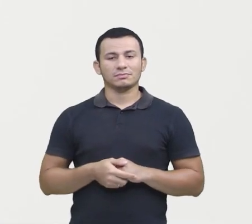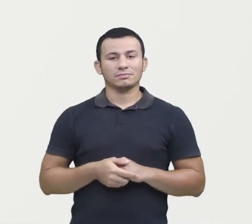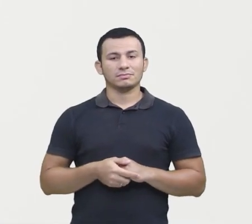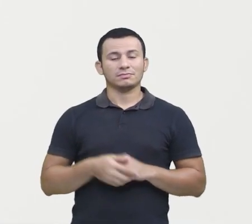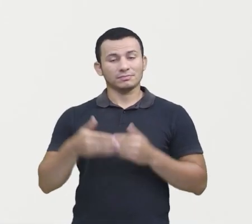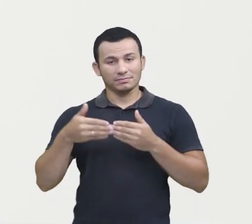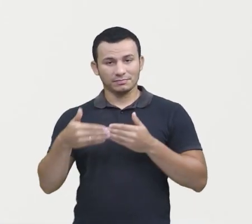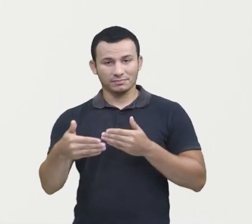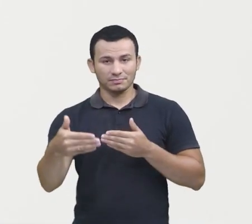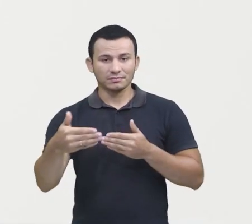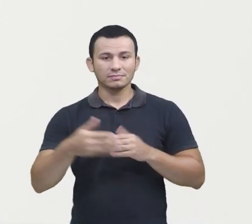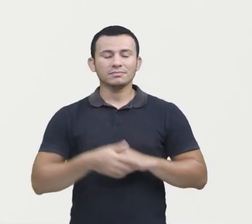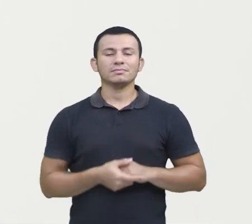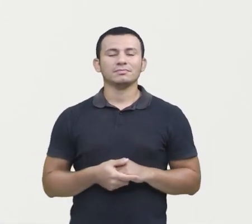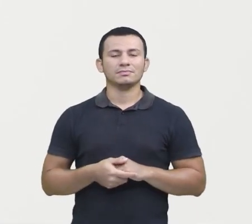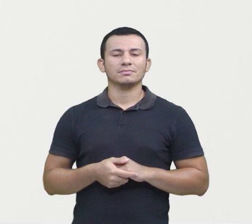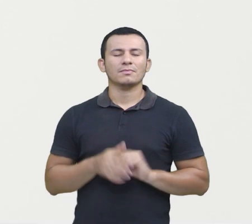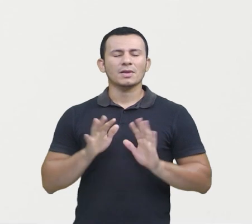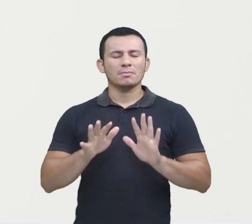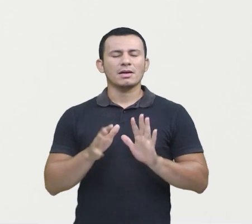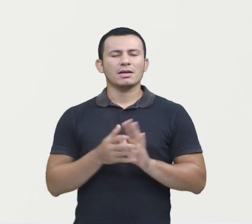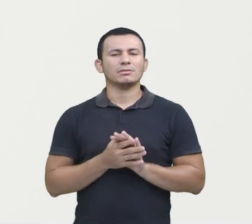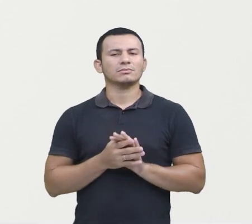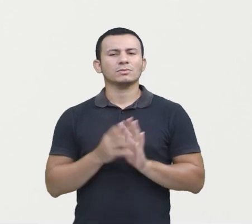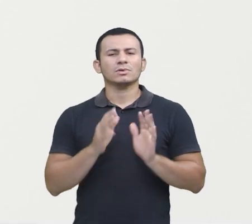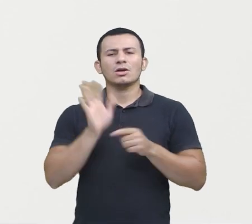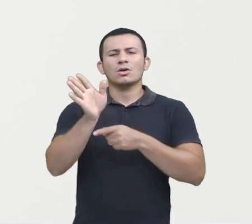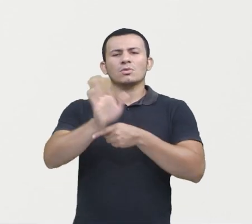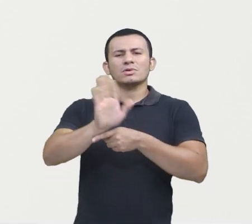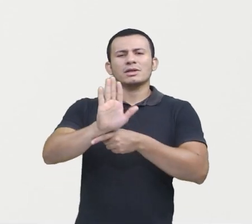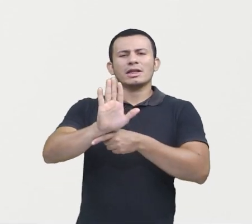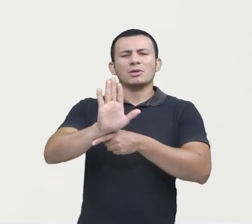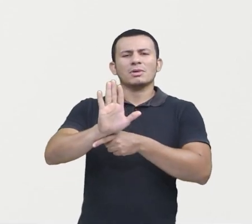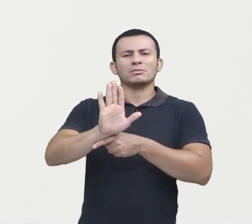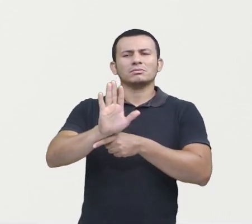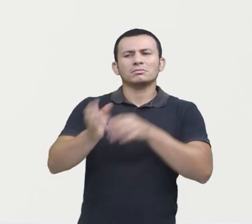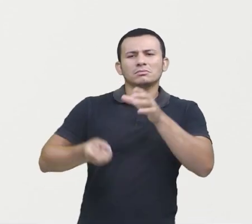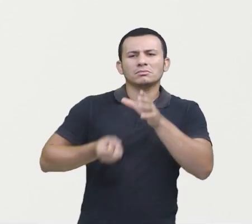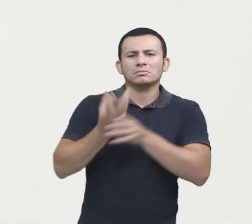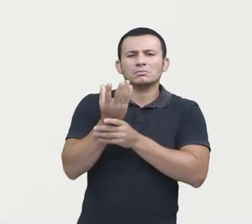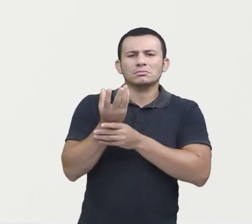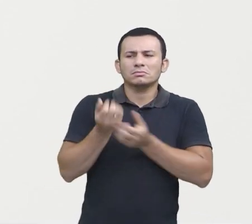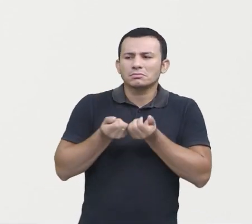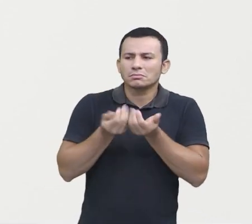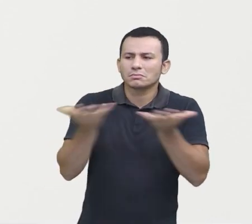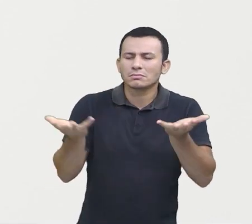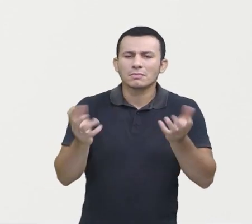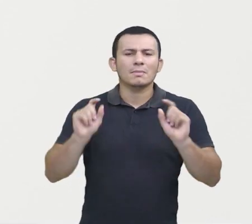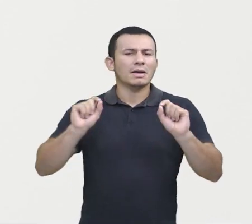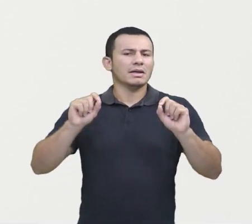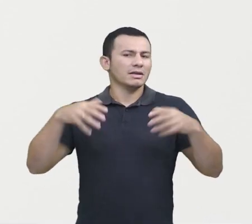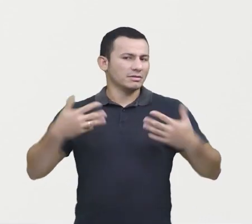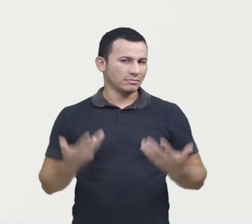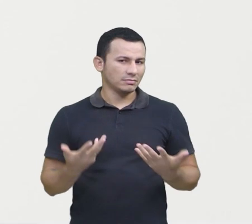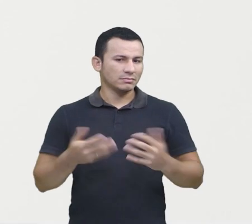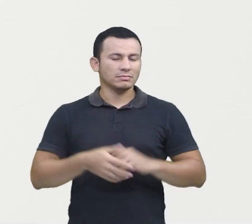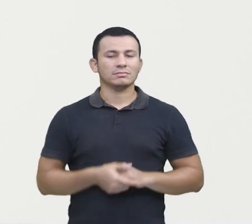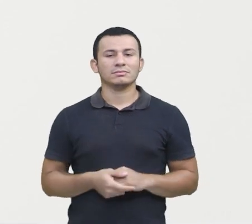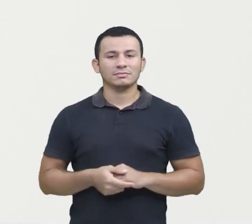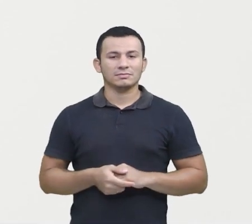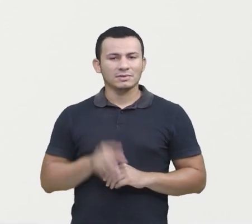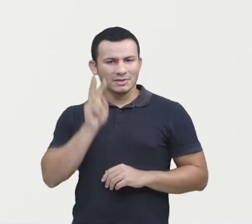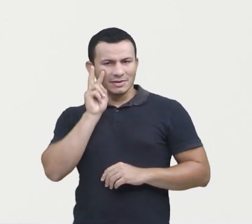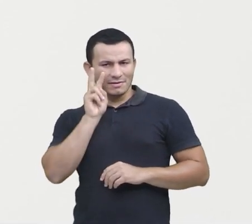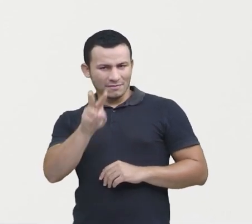Para quem ele foi produzido, o curta-metragem? O que nós estamos vendo aqui nessa imagem? Não são várias